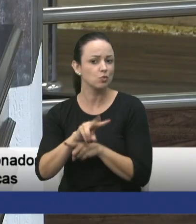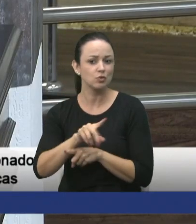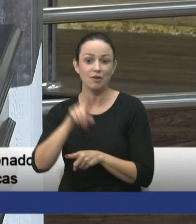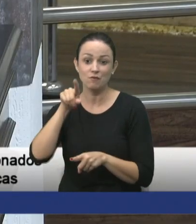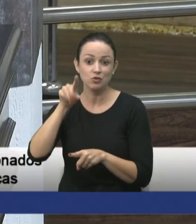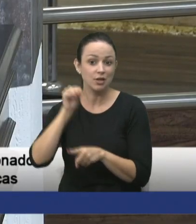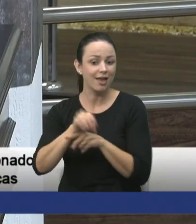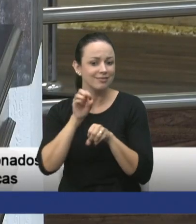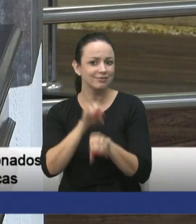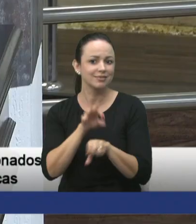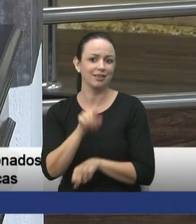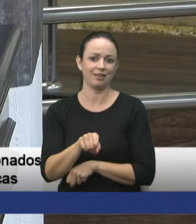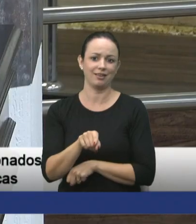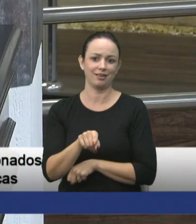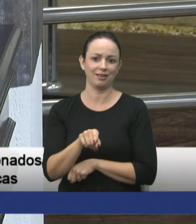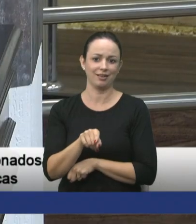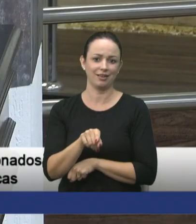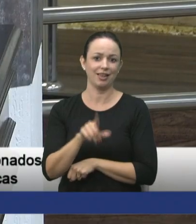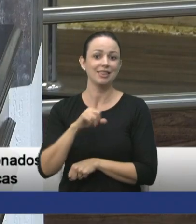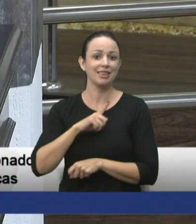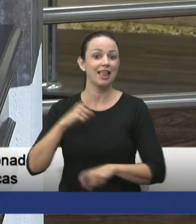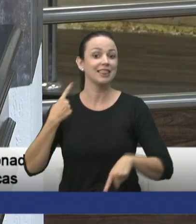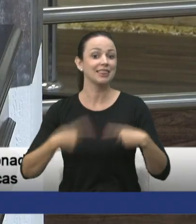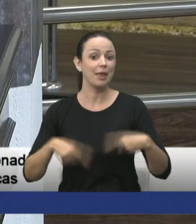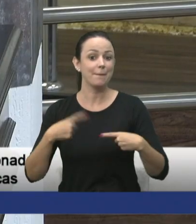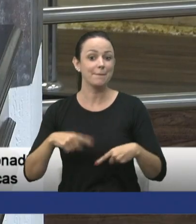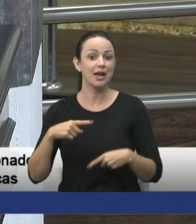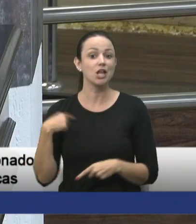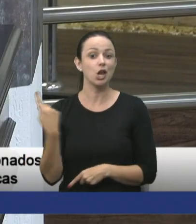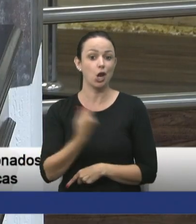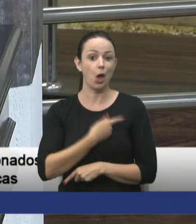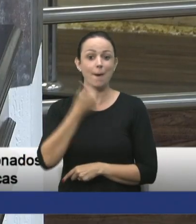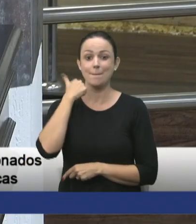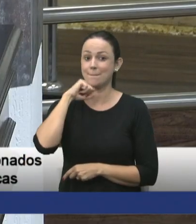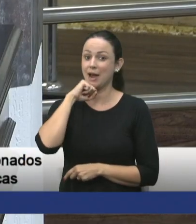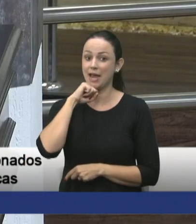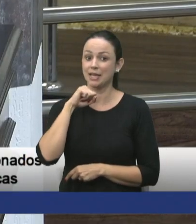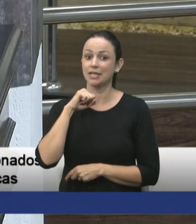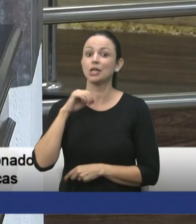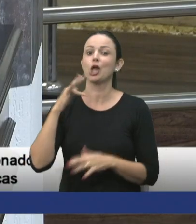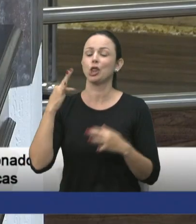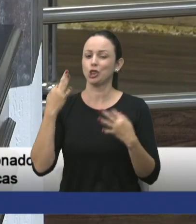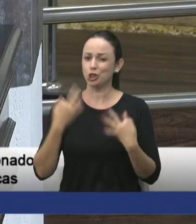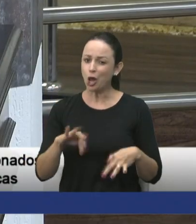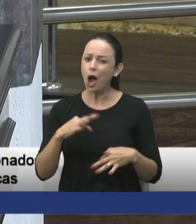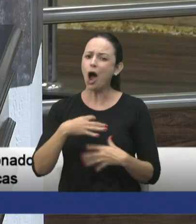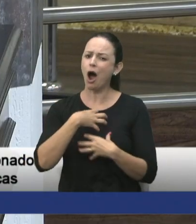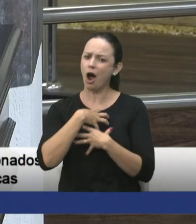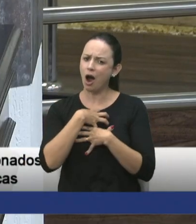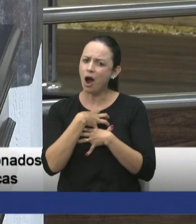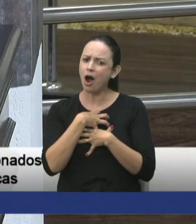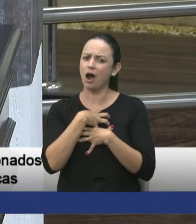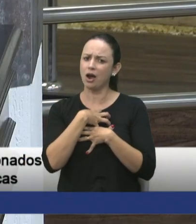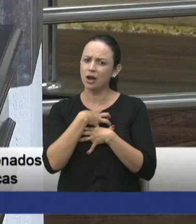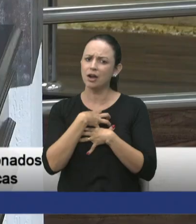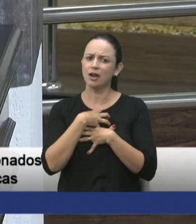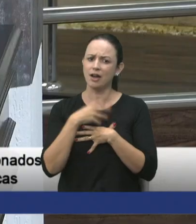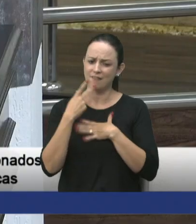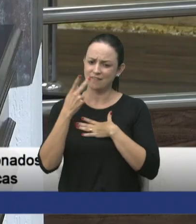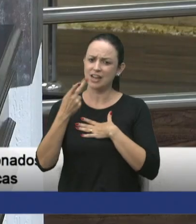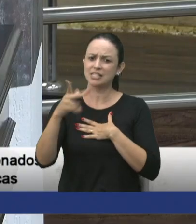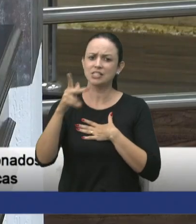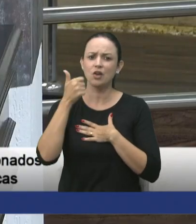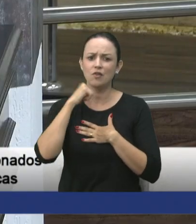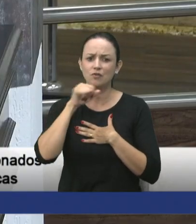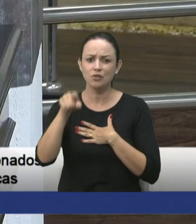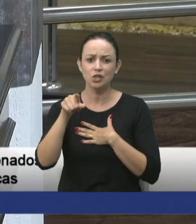Isso é um debate que nós, às vezes, como mães, dói na alma a gente chegar numa mãe e falar: seu filho está